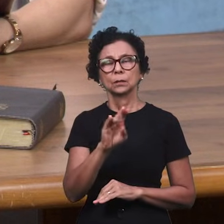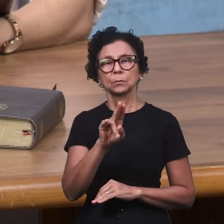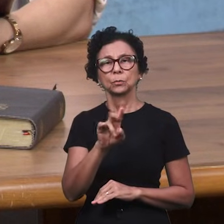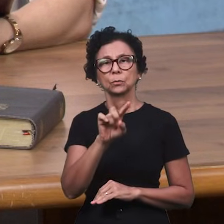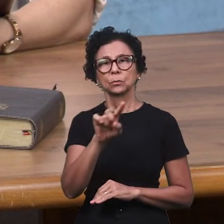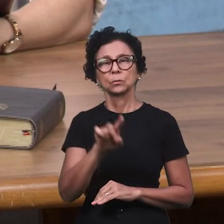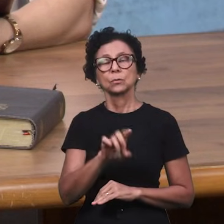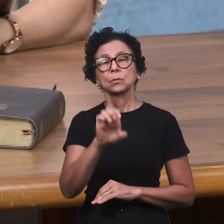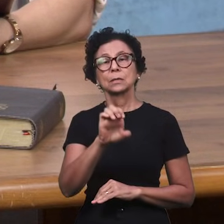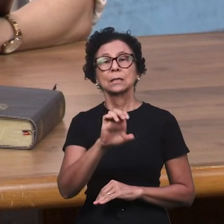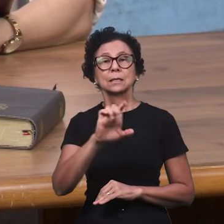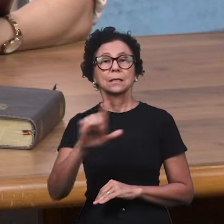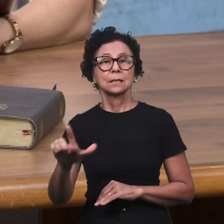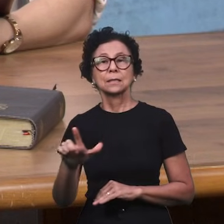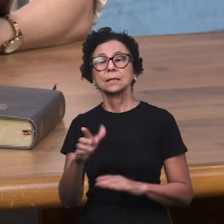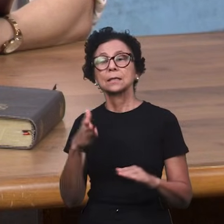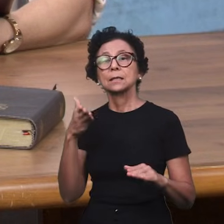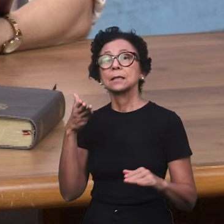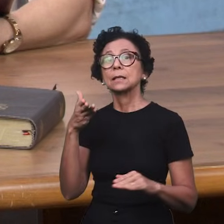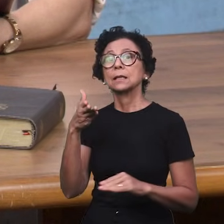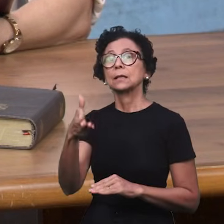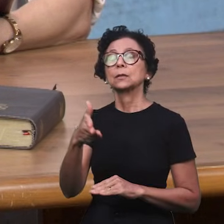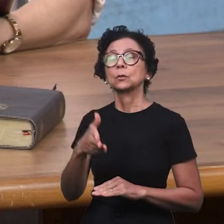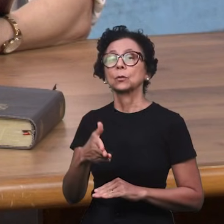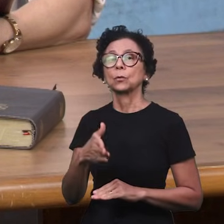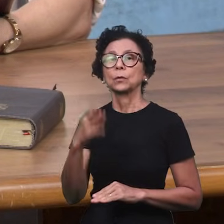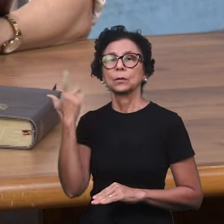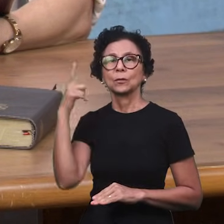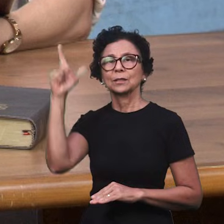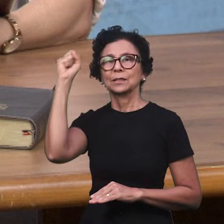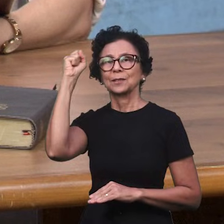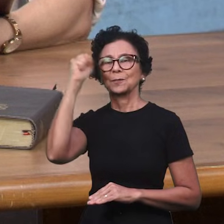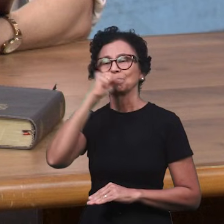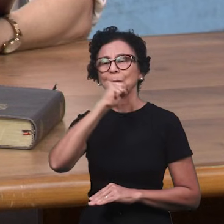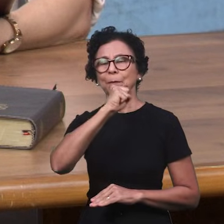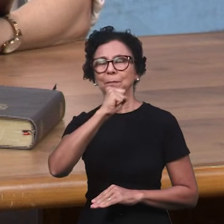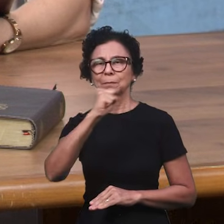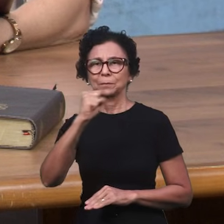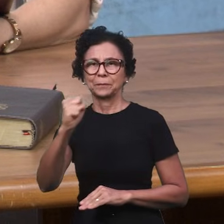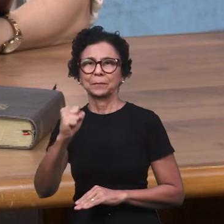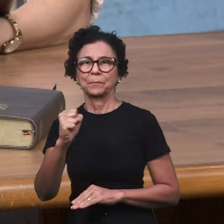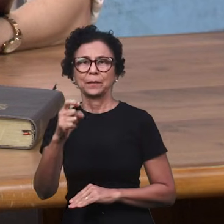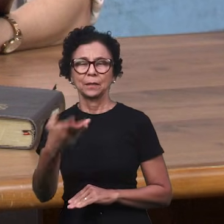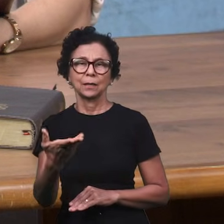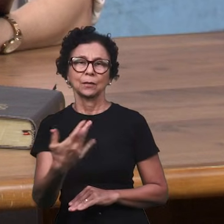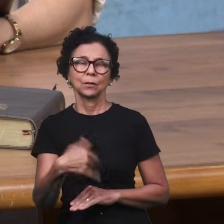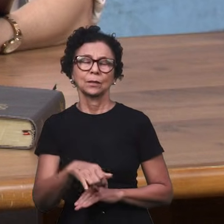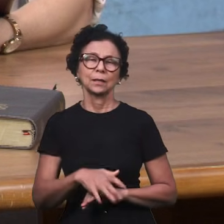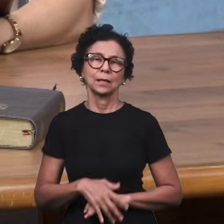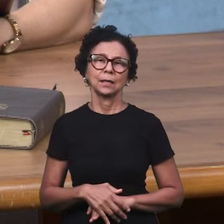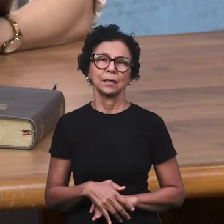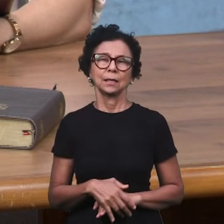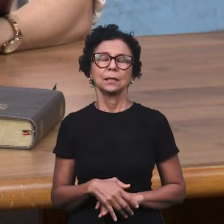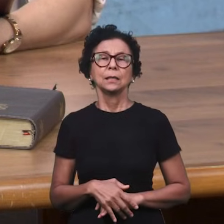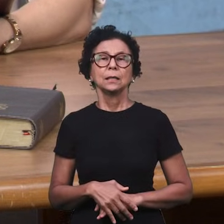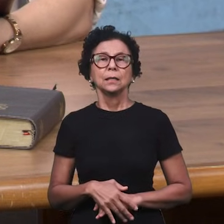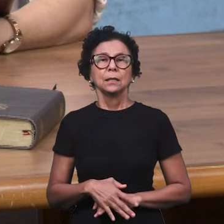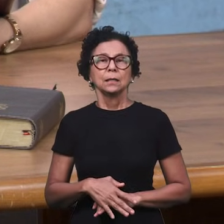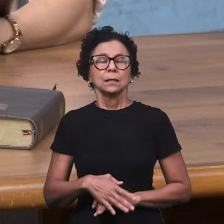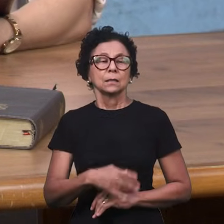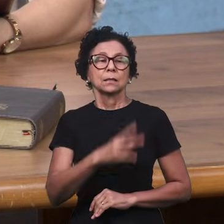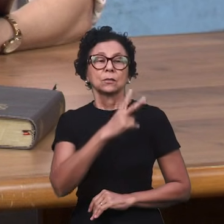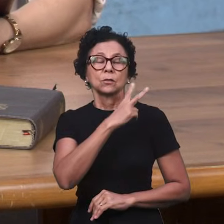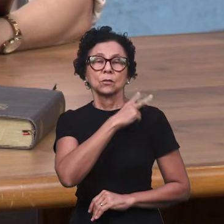ela, pelo que foi feito chefe. E Davi habitou na fortaleza, pelo que se chamou